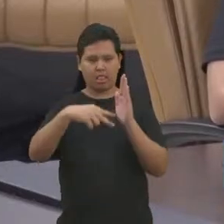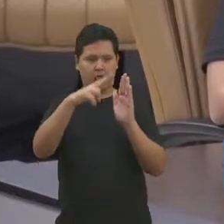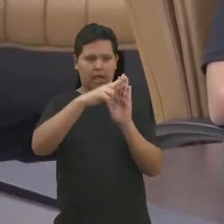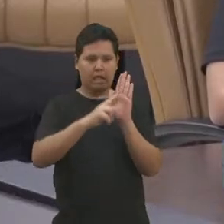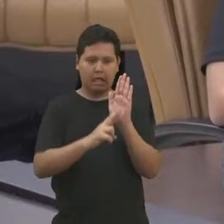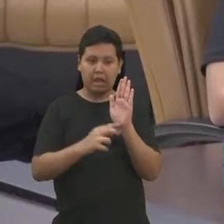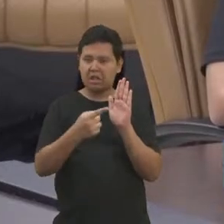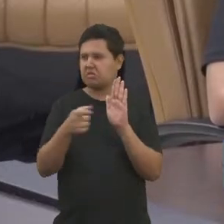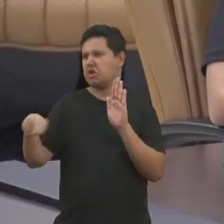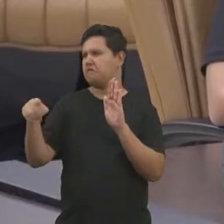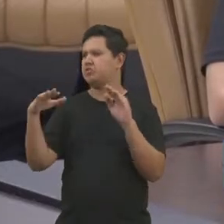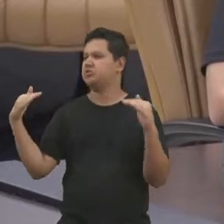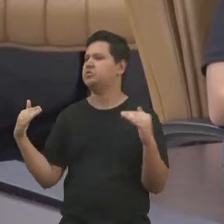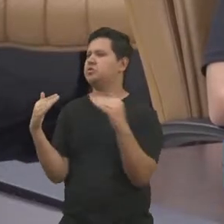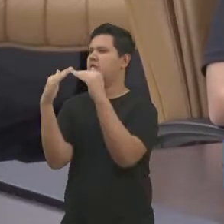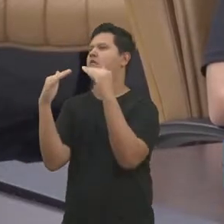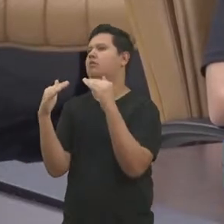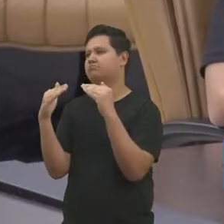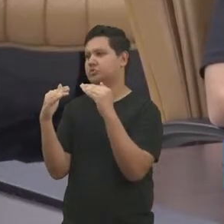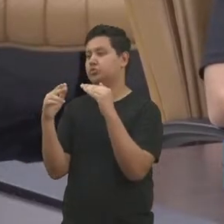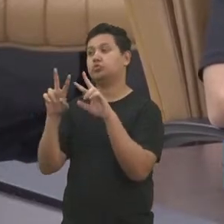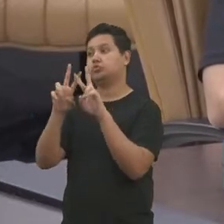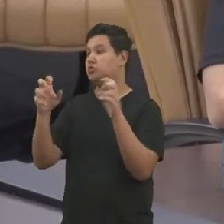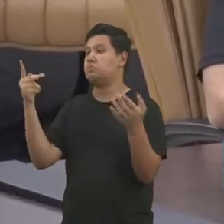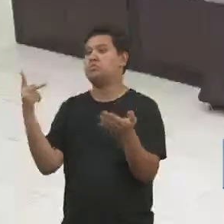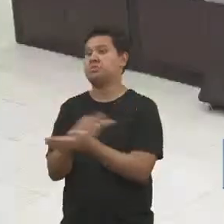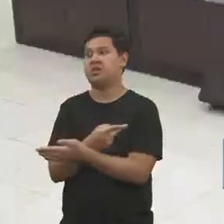das contas públicas que aconteceu nessa última gestão.